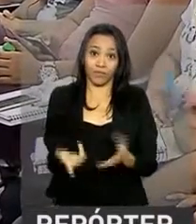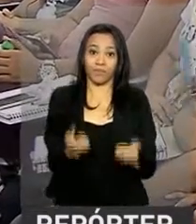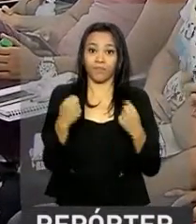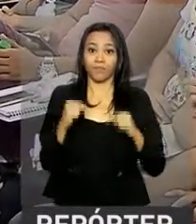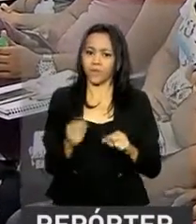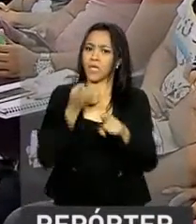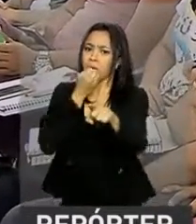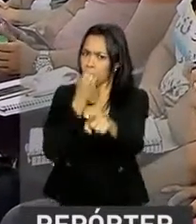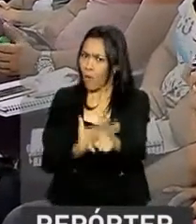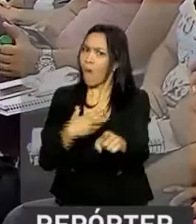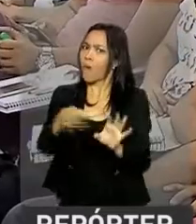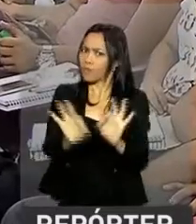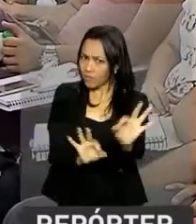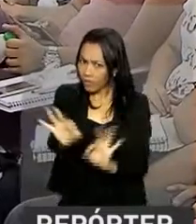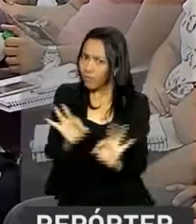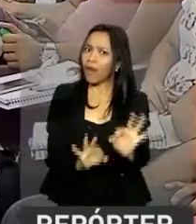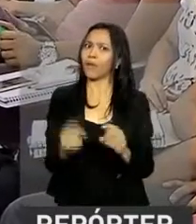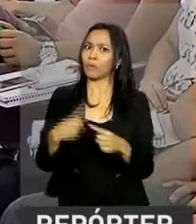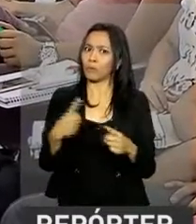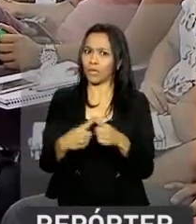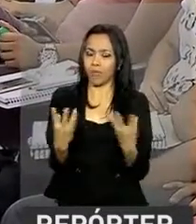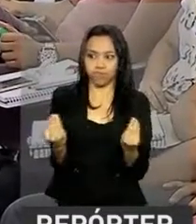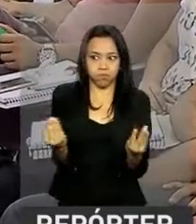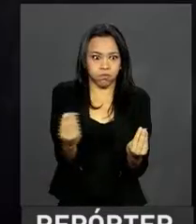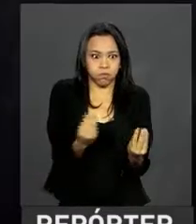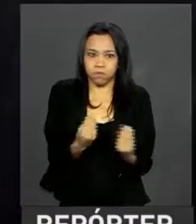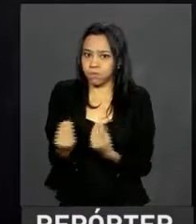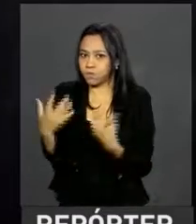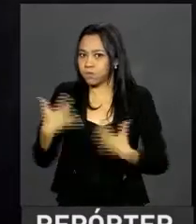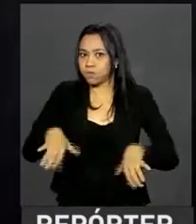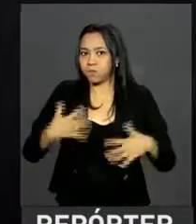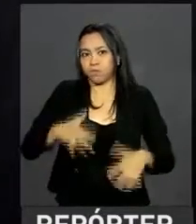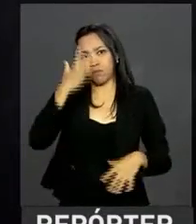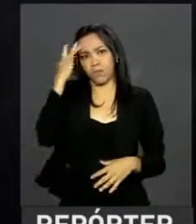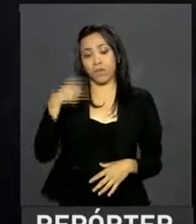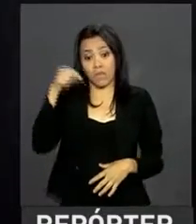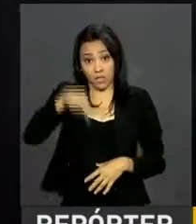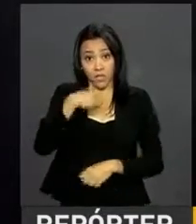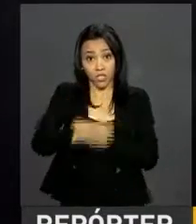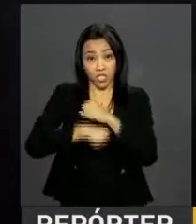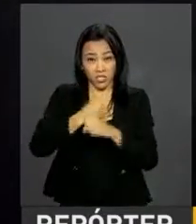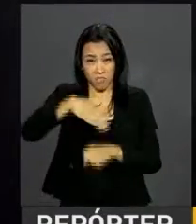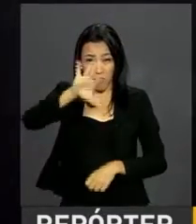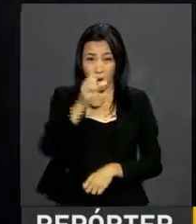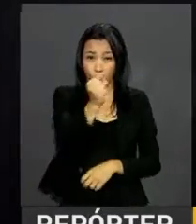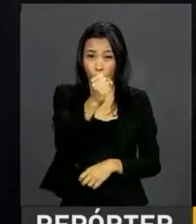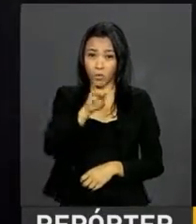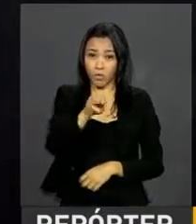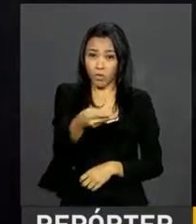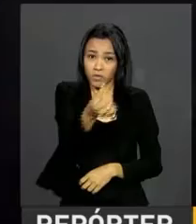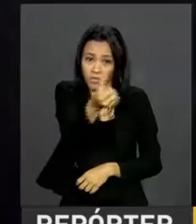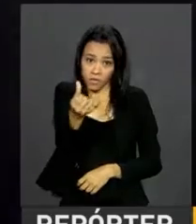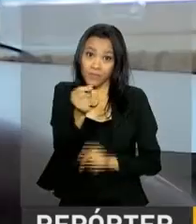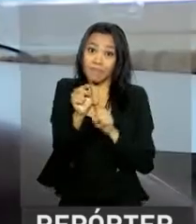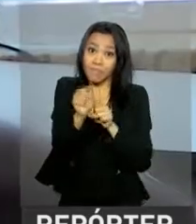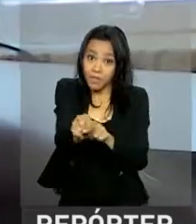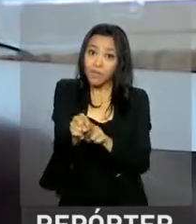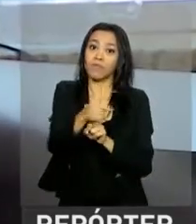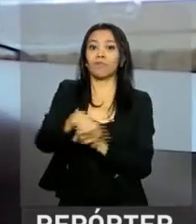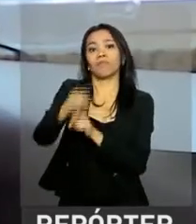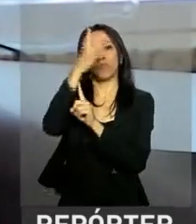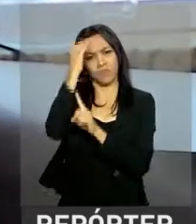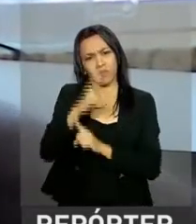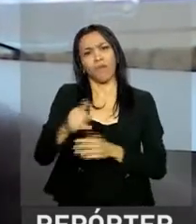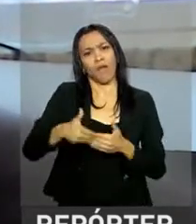bom que elas se preparem mesmo porque a concorrência vai ser alta neste ano mais de oito milhões e seiscentos mil candidatos vão